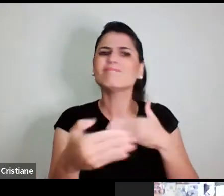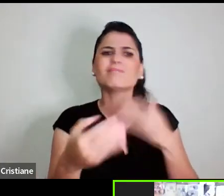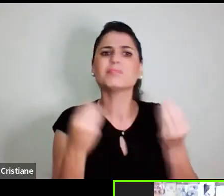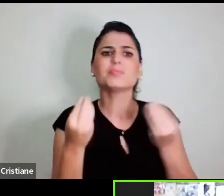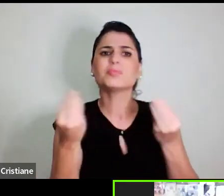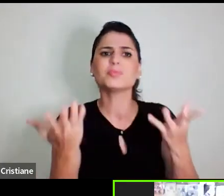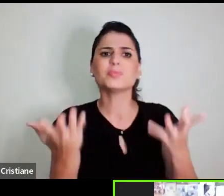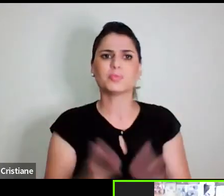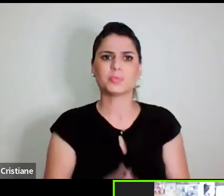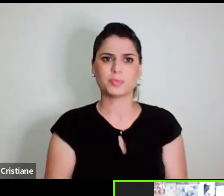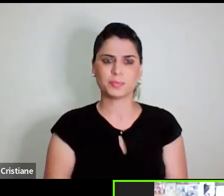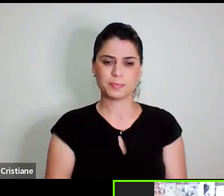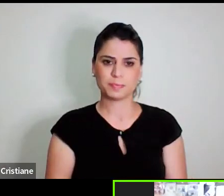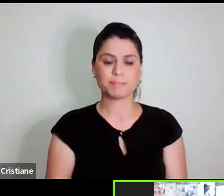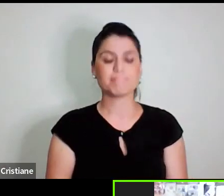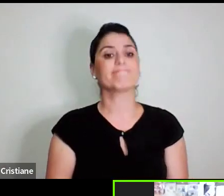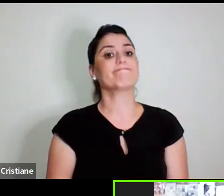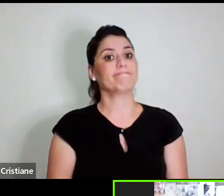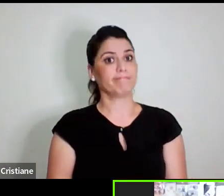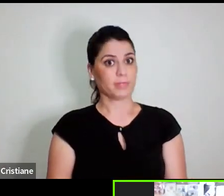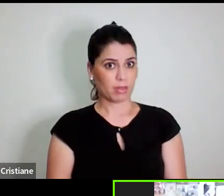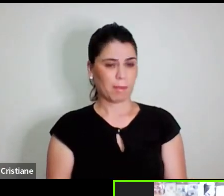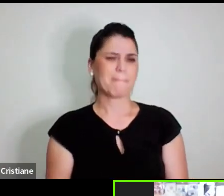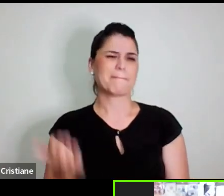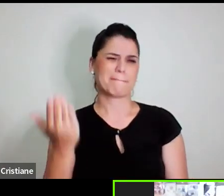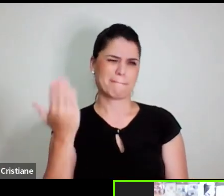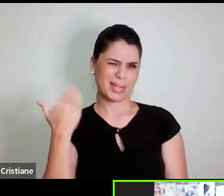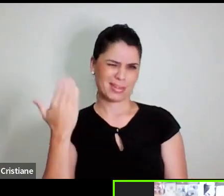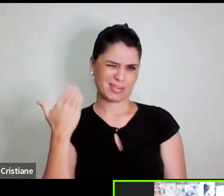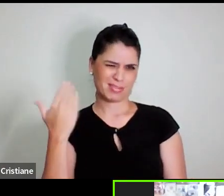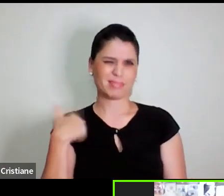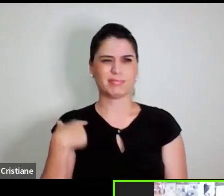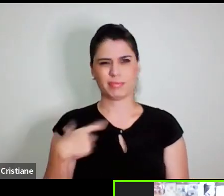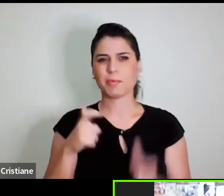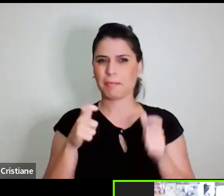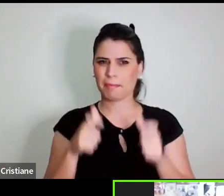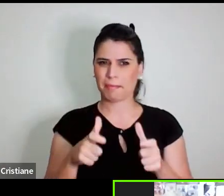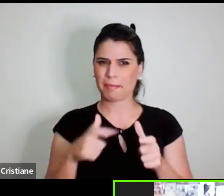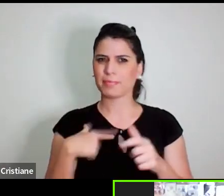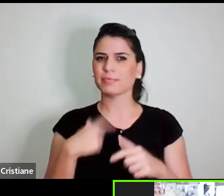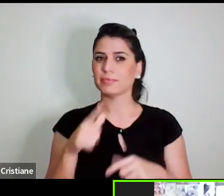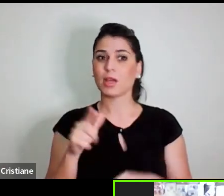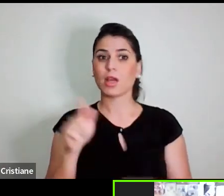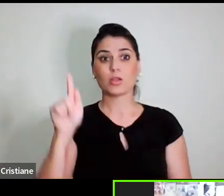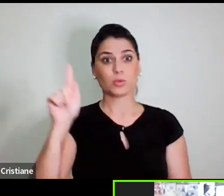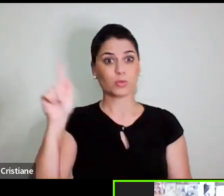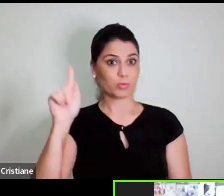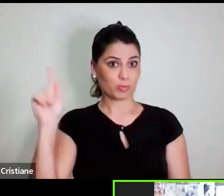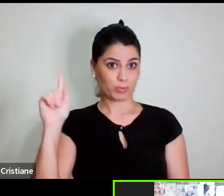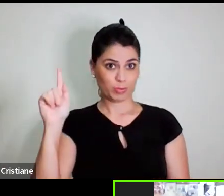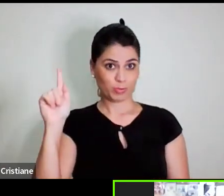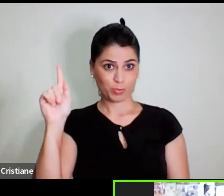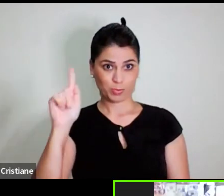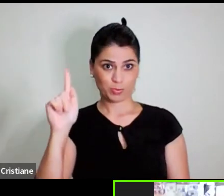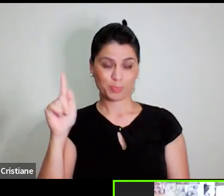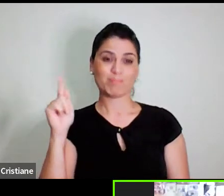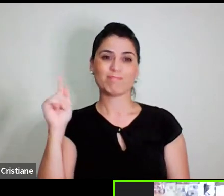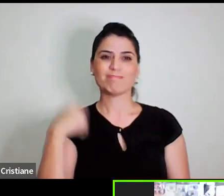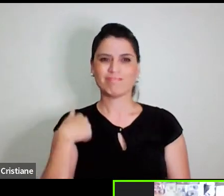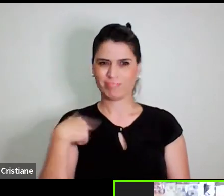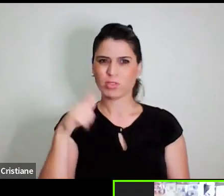Bem, eles começaram em Goiás. Eu morava em Goiás, e aí eu percebi que eu comprava um